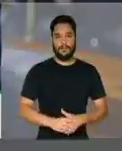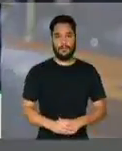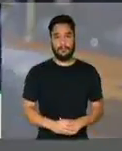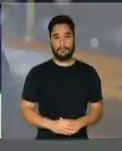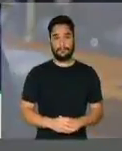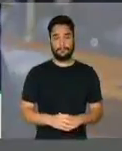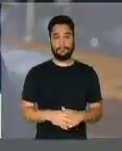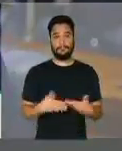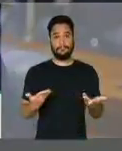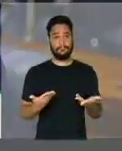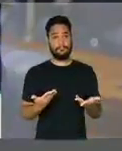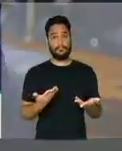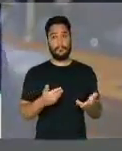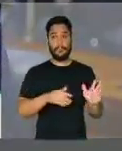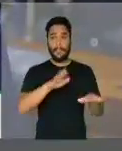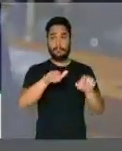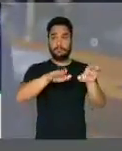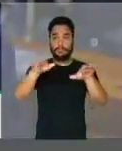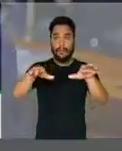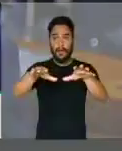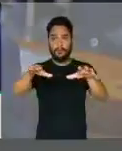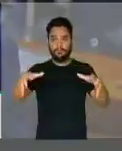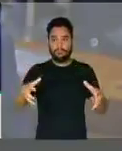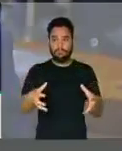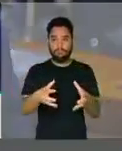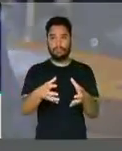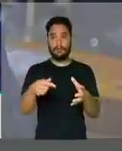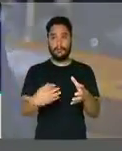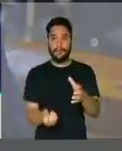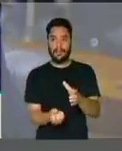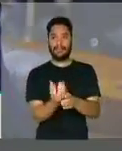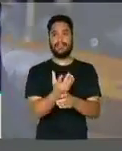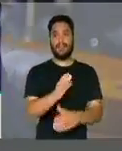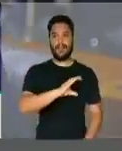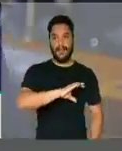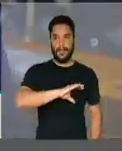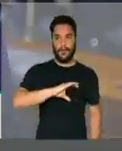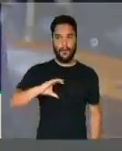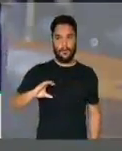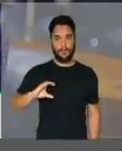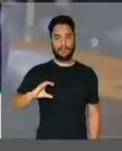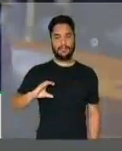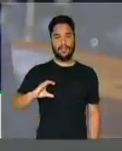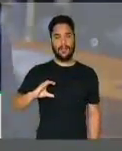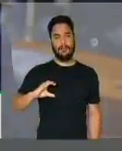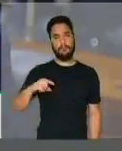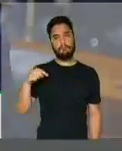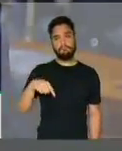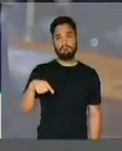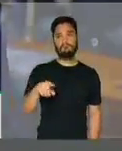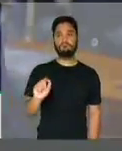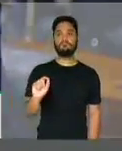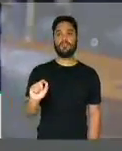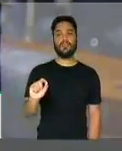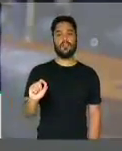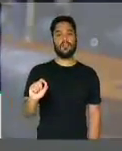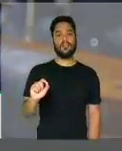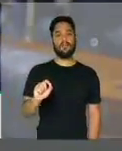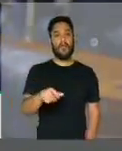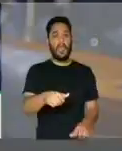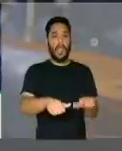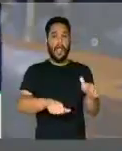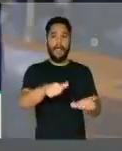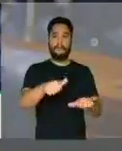esta convocação para a instalação da comissão que vai proferir o